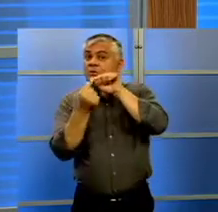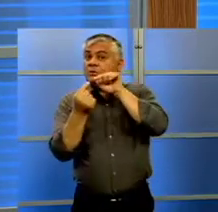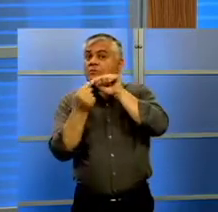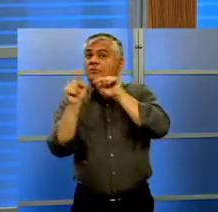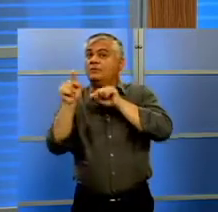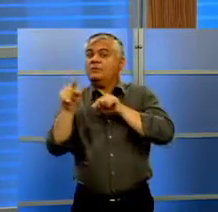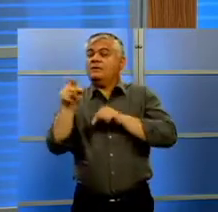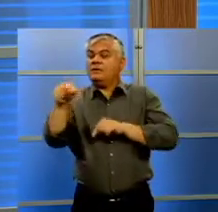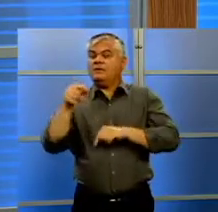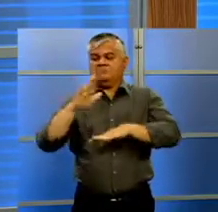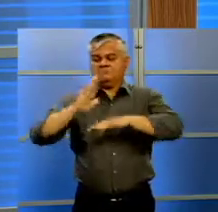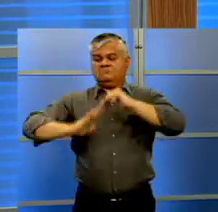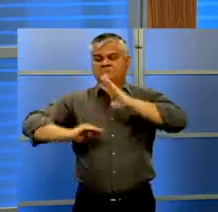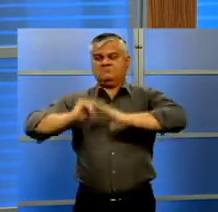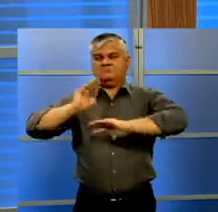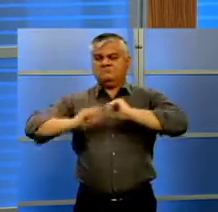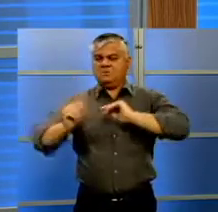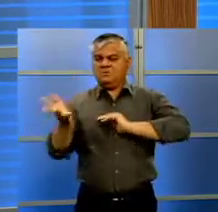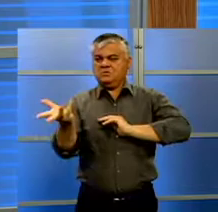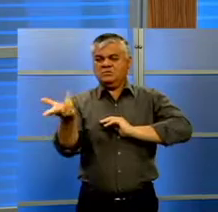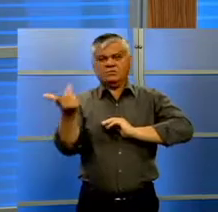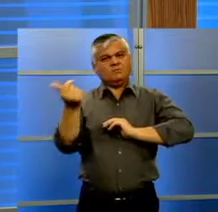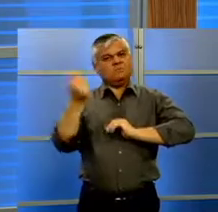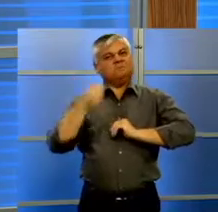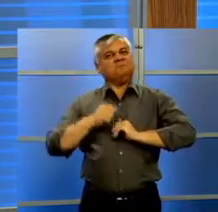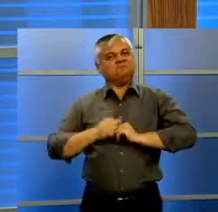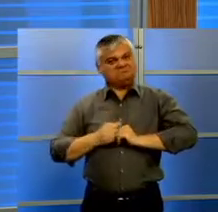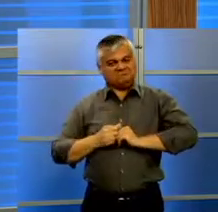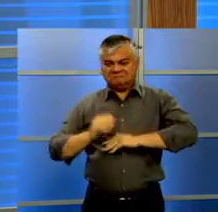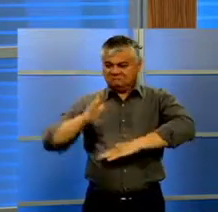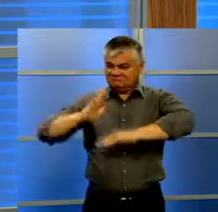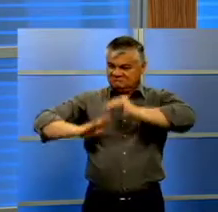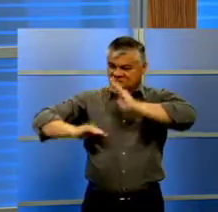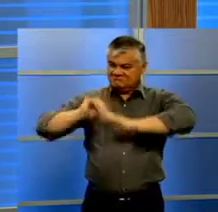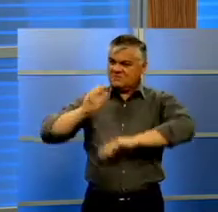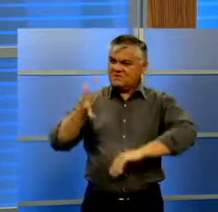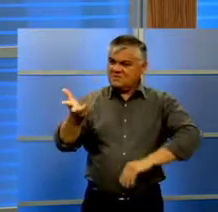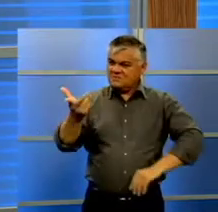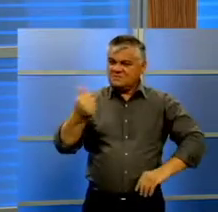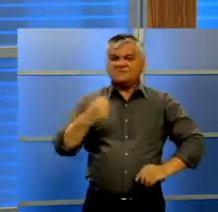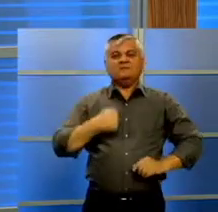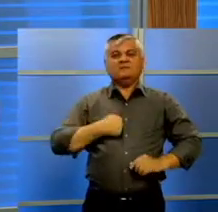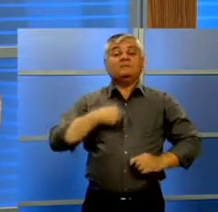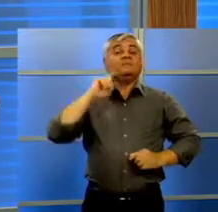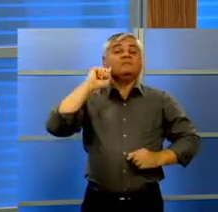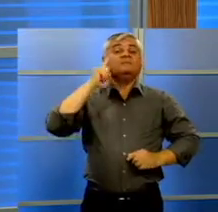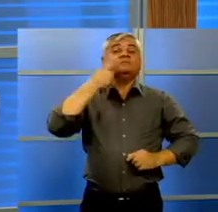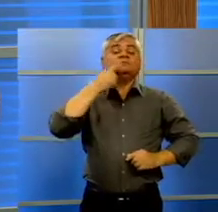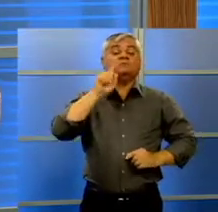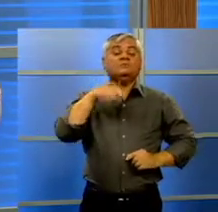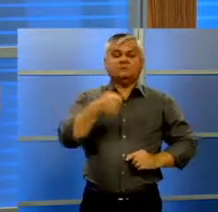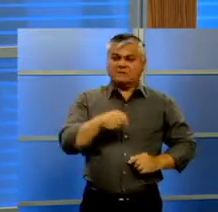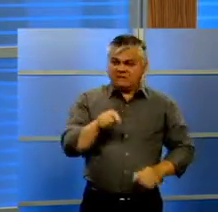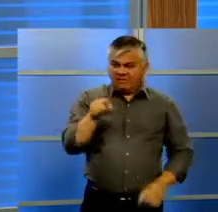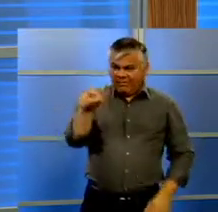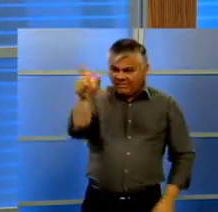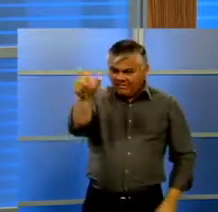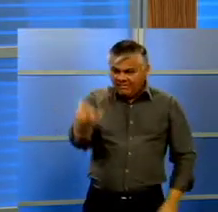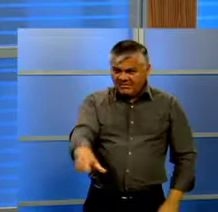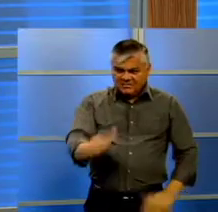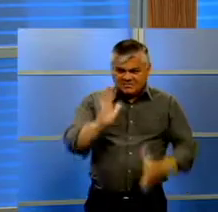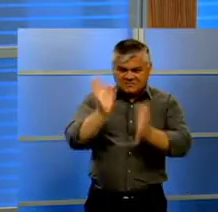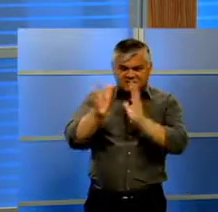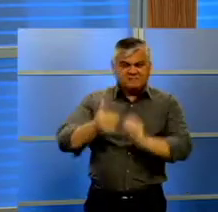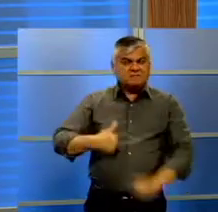grande habilidade que essa pessoa possua. Por isso os surdos costumam construir frases do tipo: ele em Libras